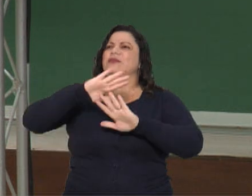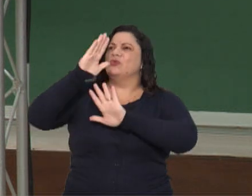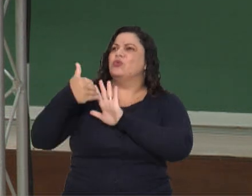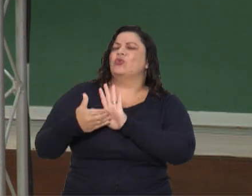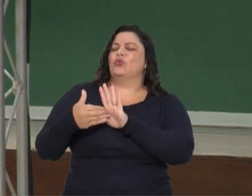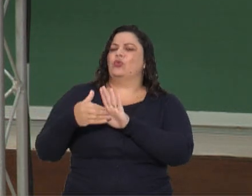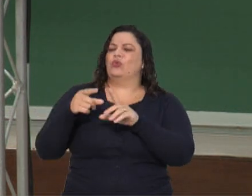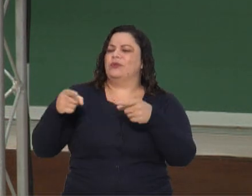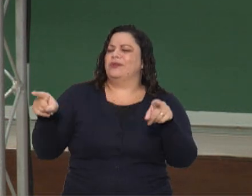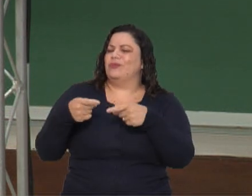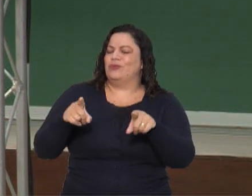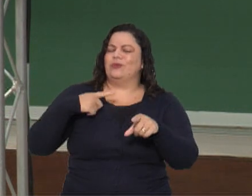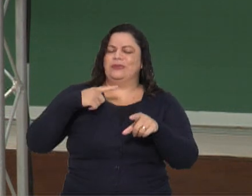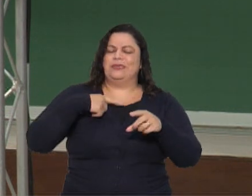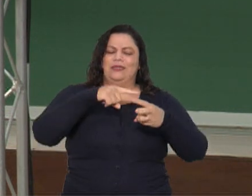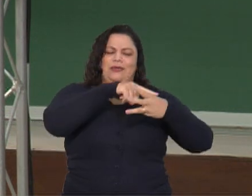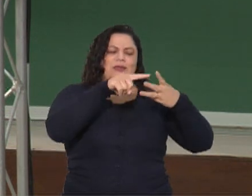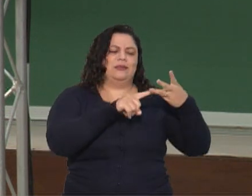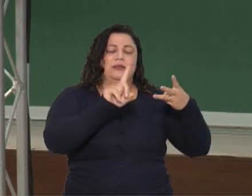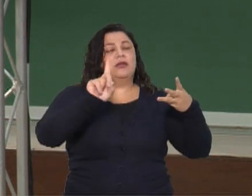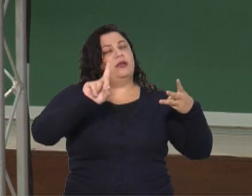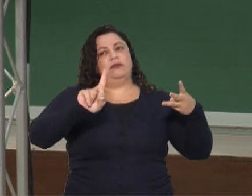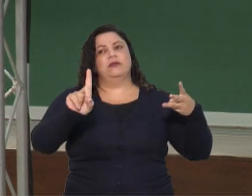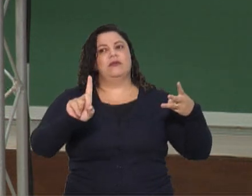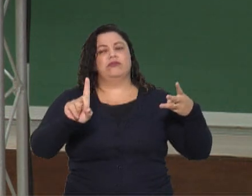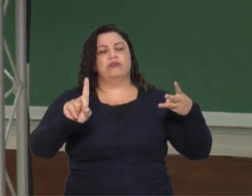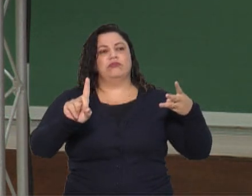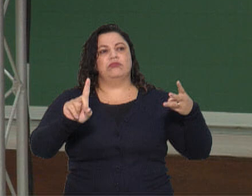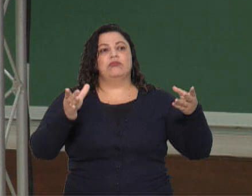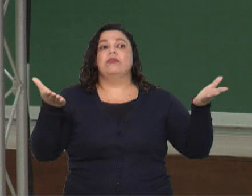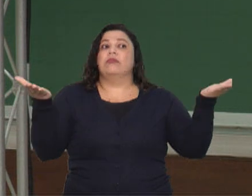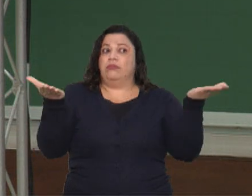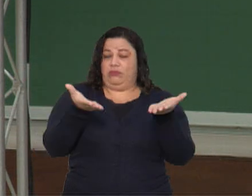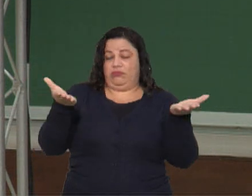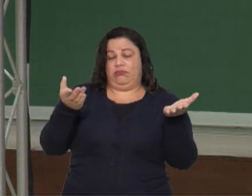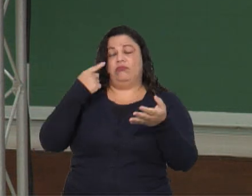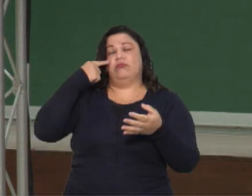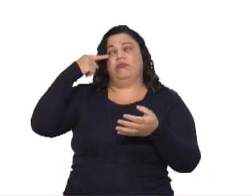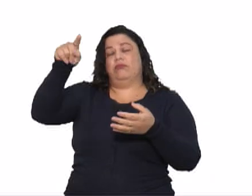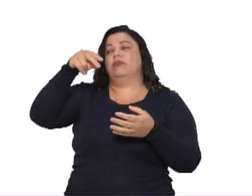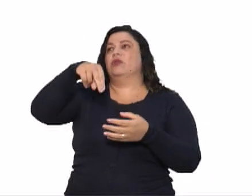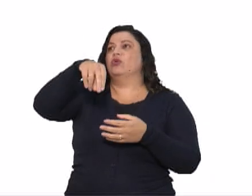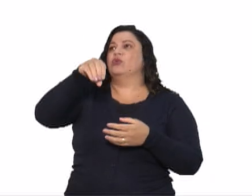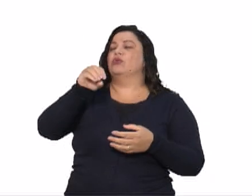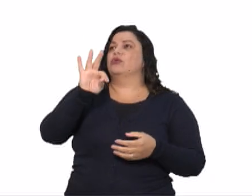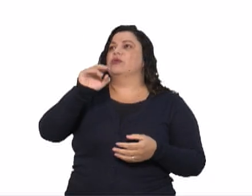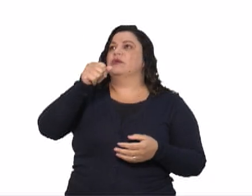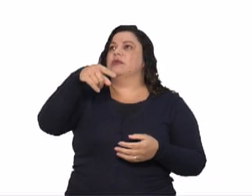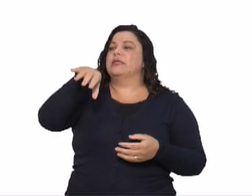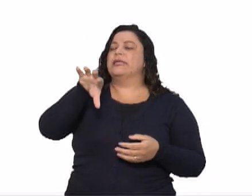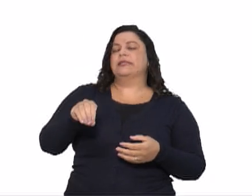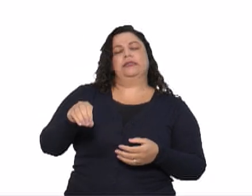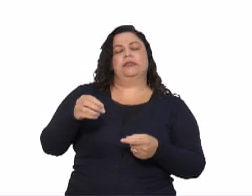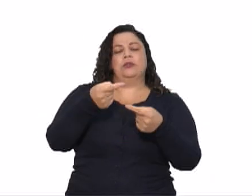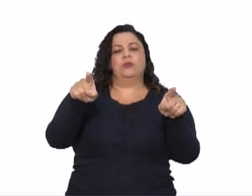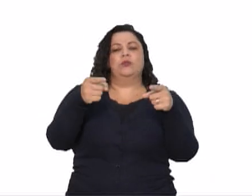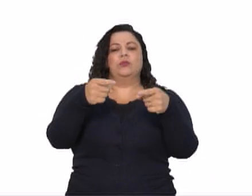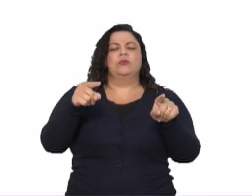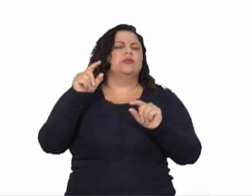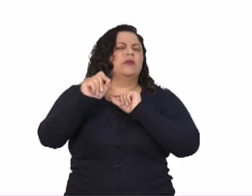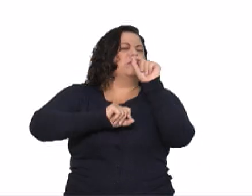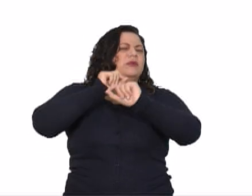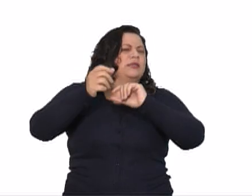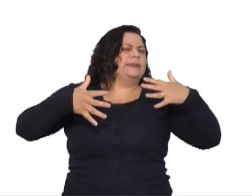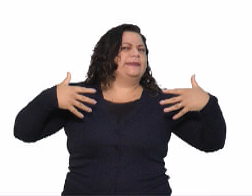algo subjetivo. Agora sim, notação musical. Um sistema de escrita musical. Vamos pensar, para que